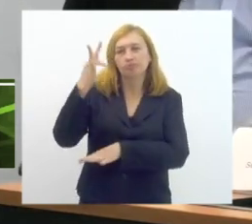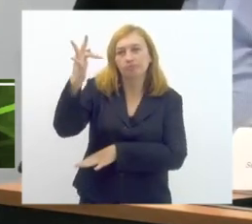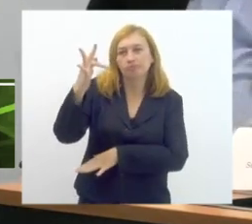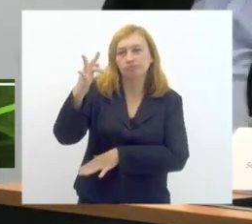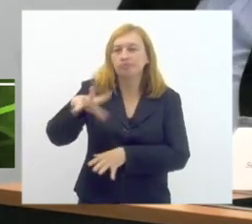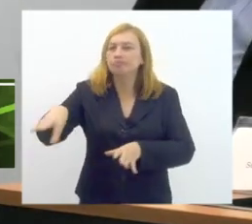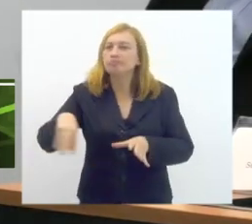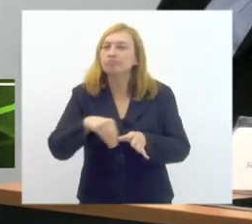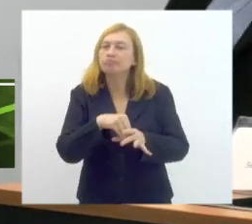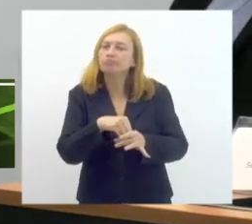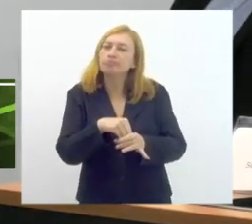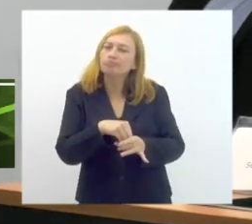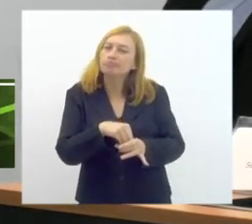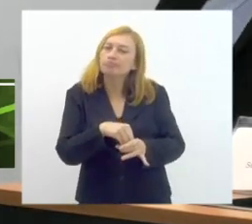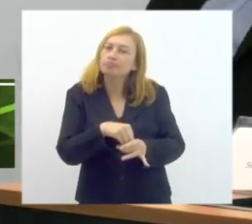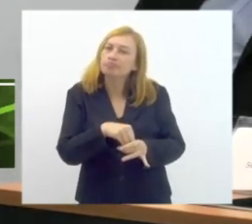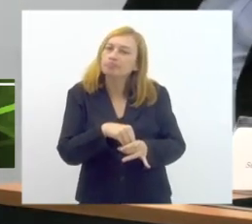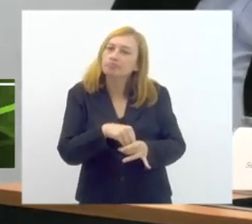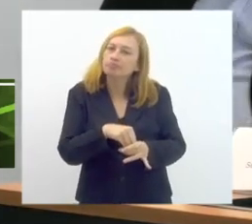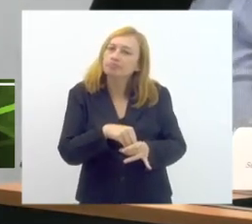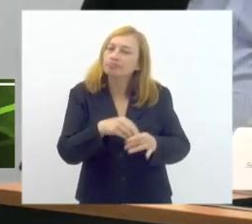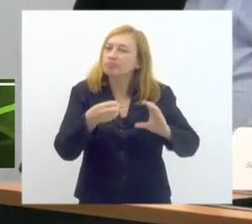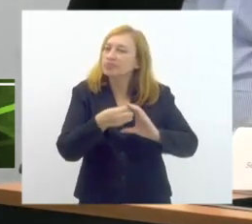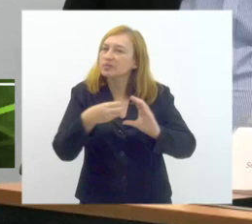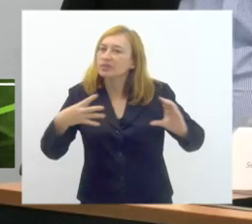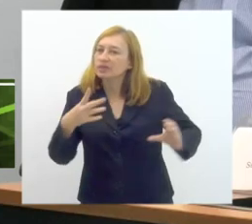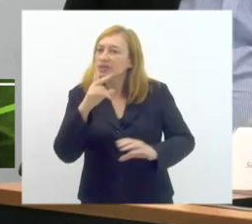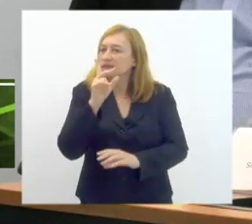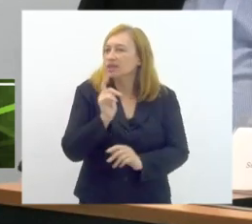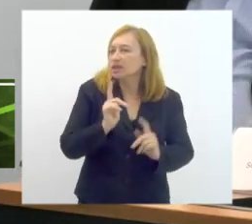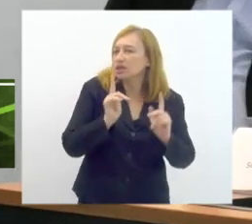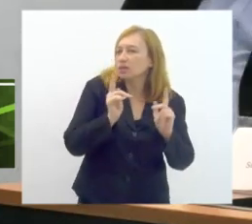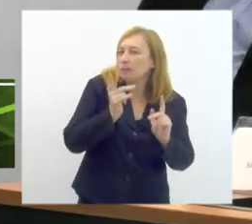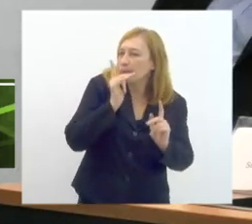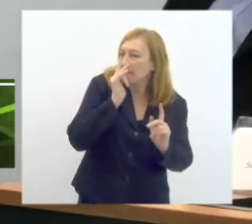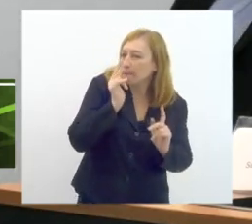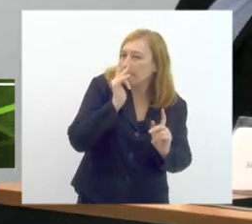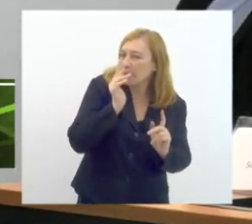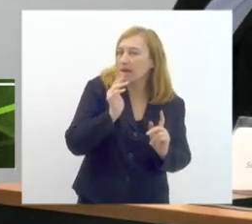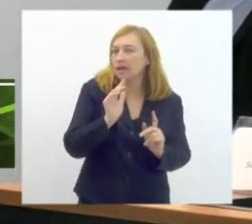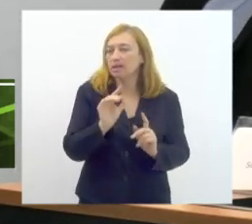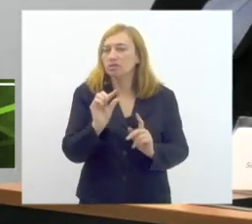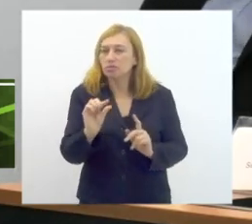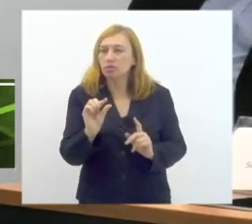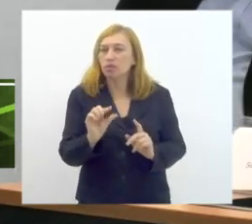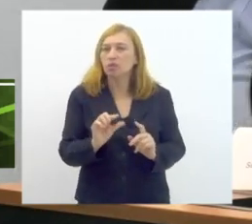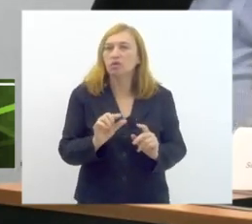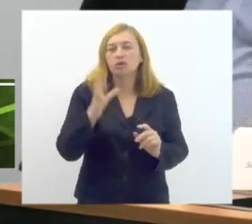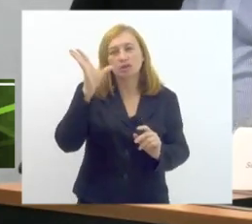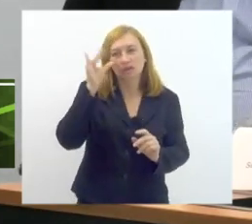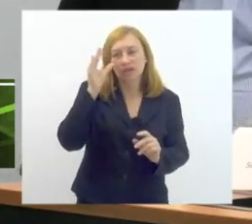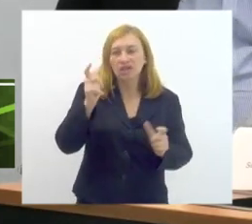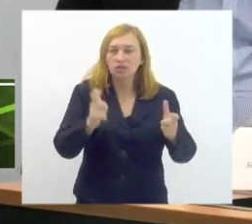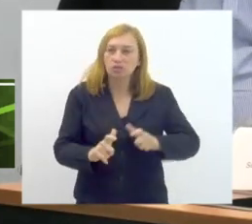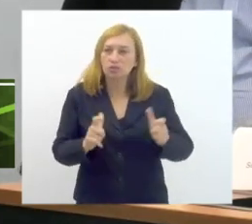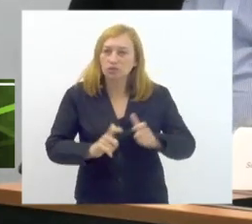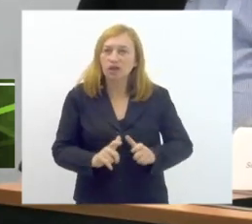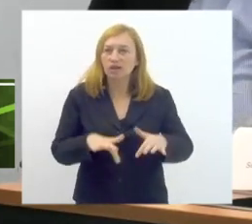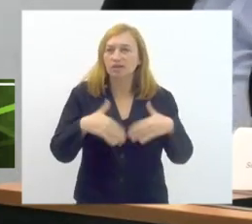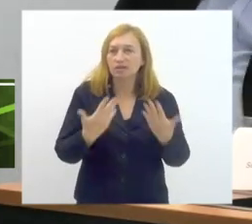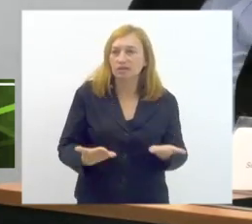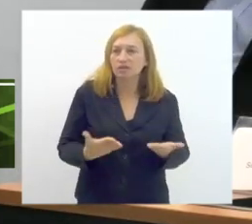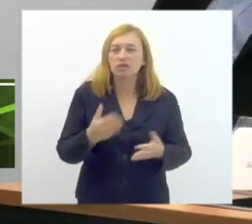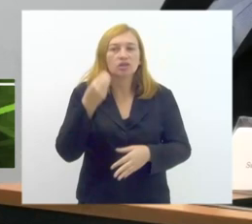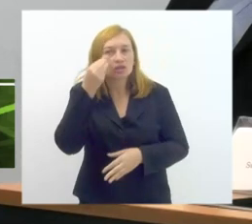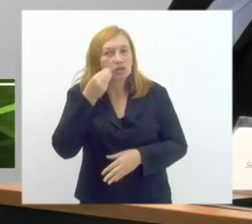agremiar instâncias que têm características parecidas, ou seja, de discussões de pautas de interesse regional. Então, a gente teve